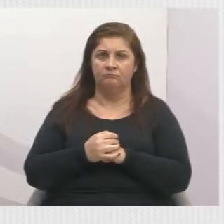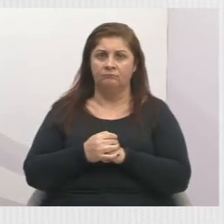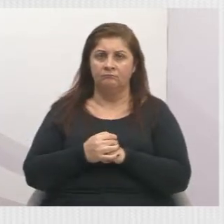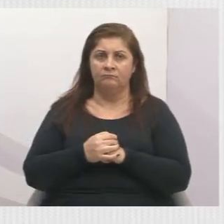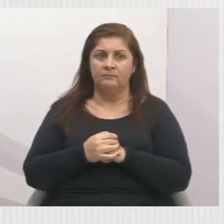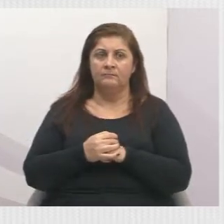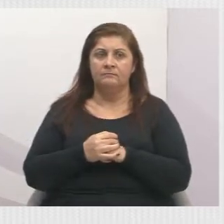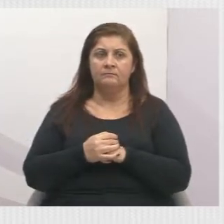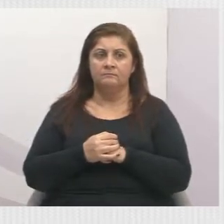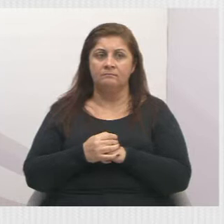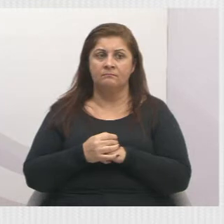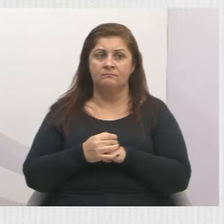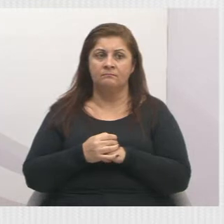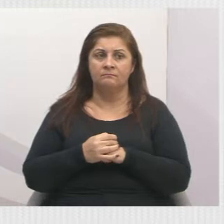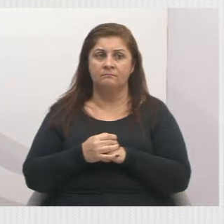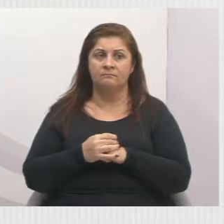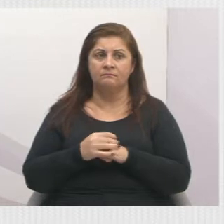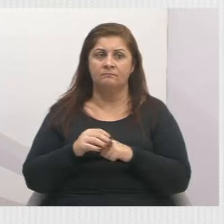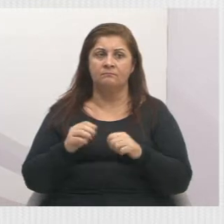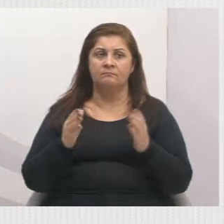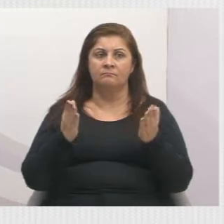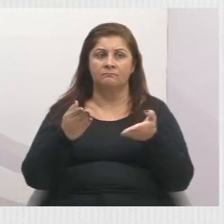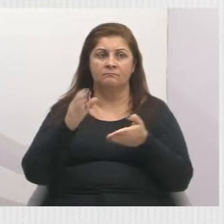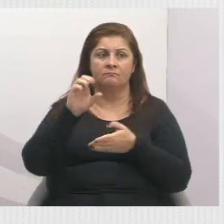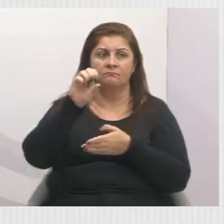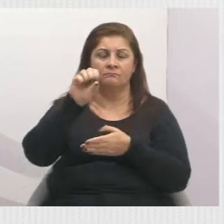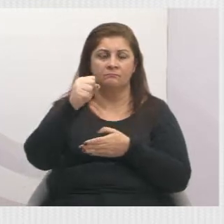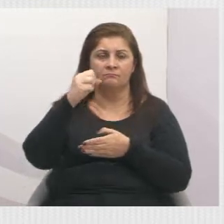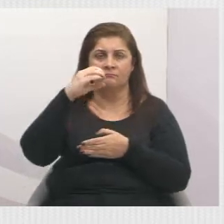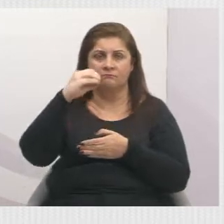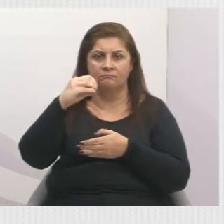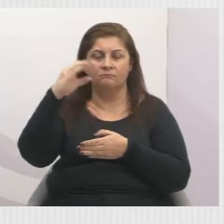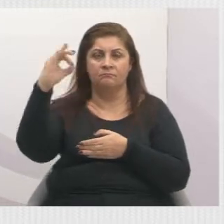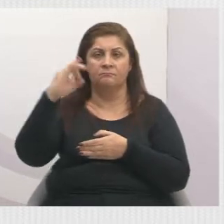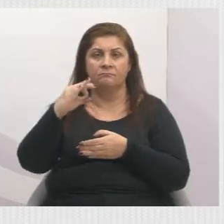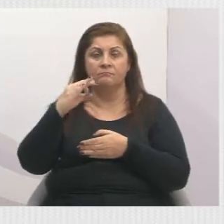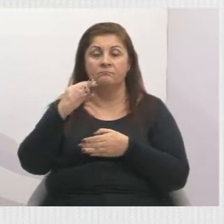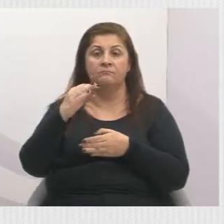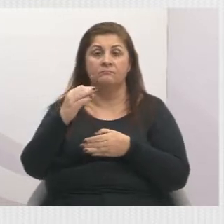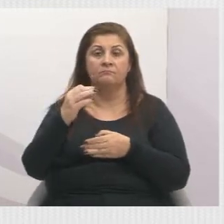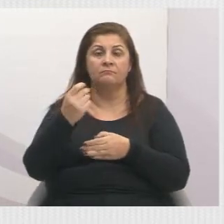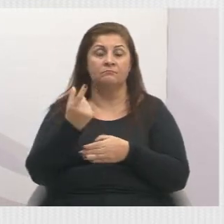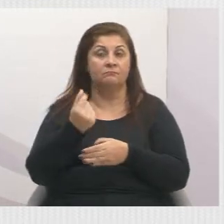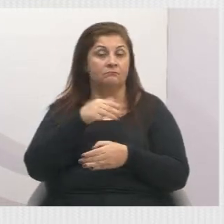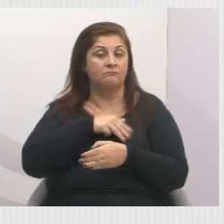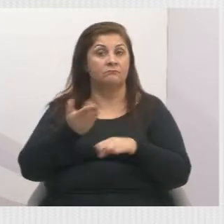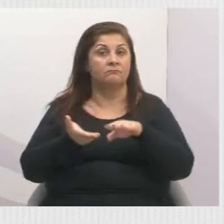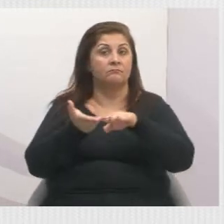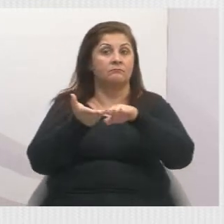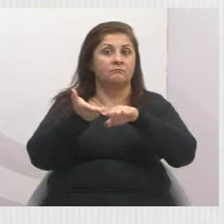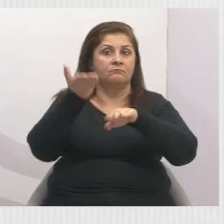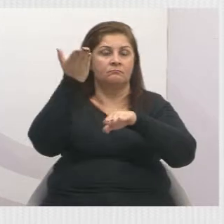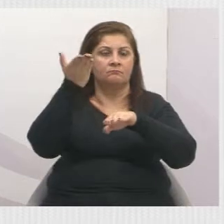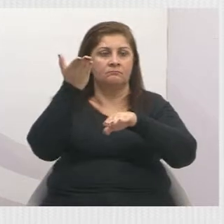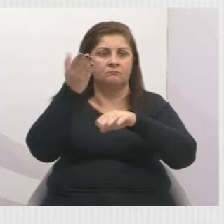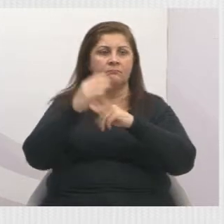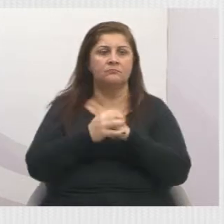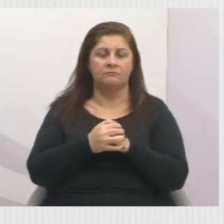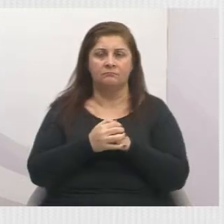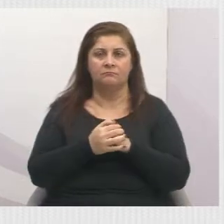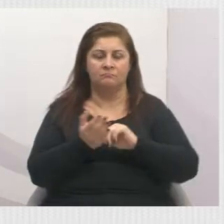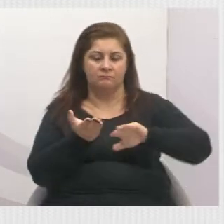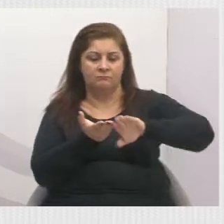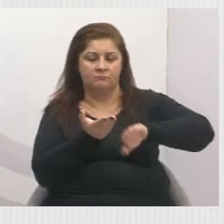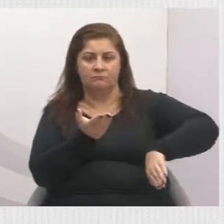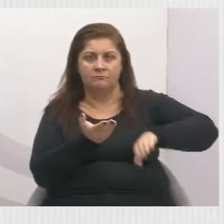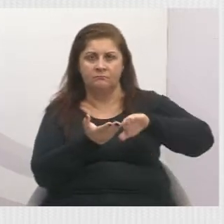foi sugerido que fosse 80% das maiores remunerações. Então, um desprezo aí de 20%